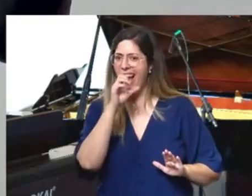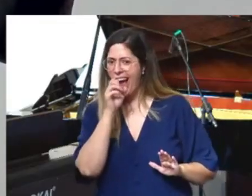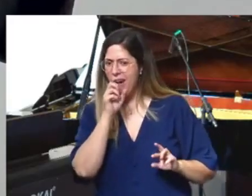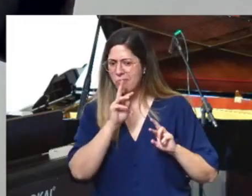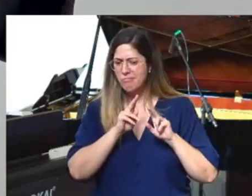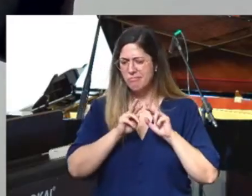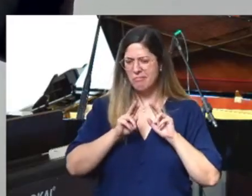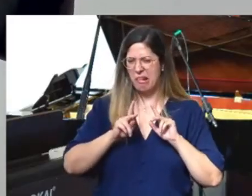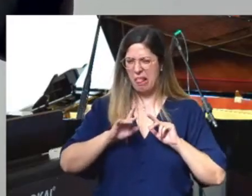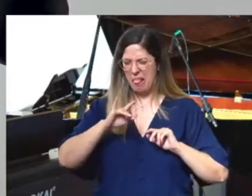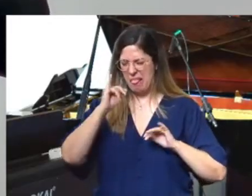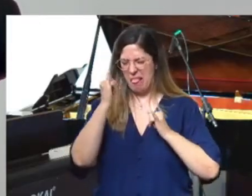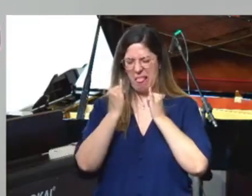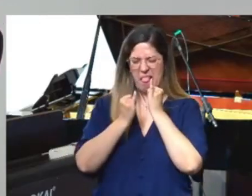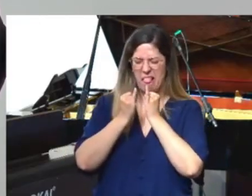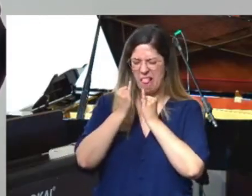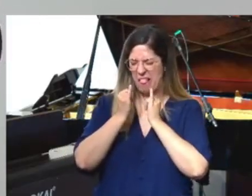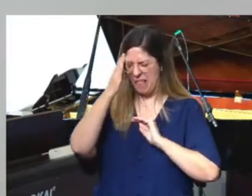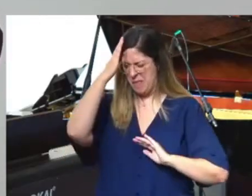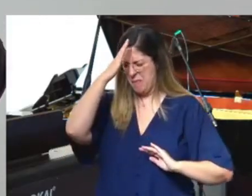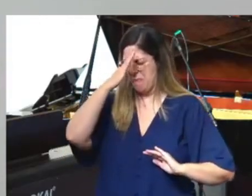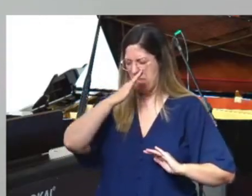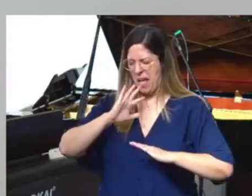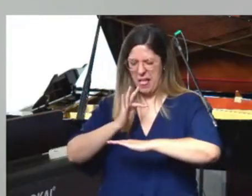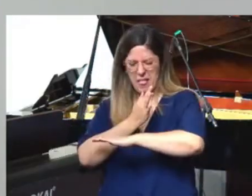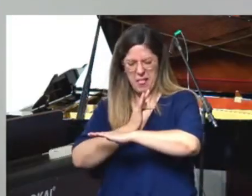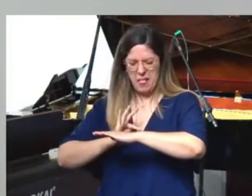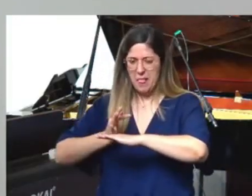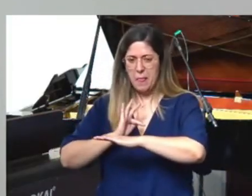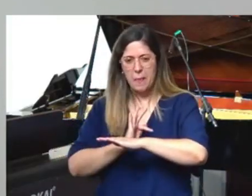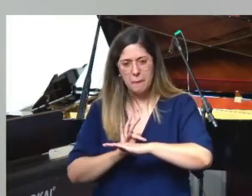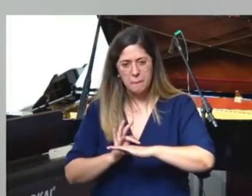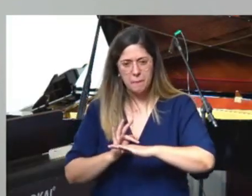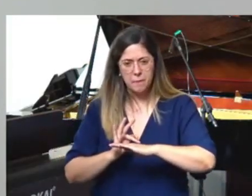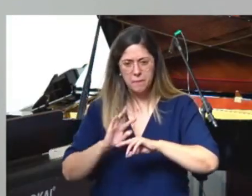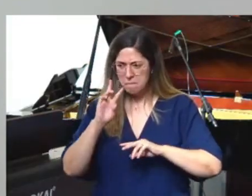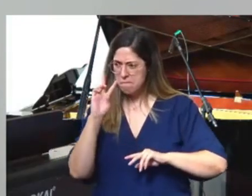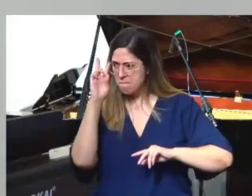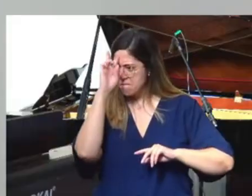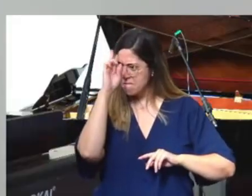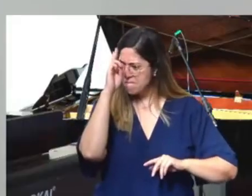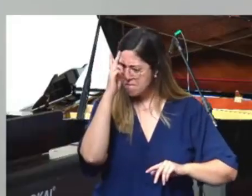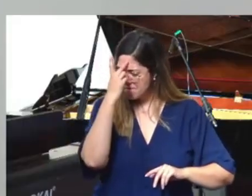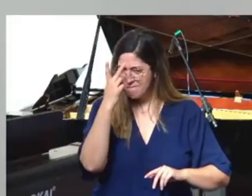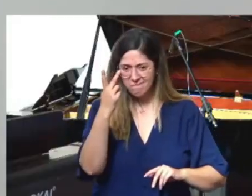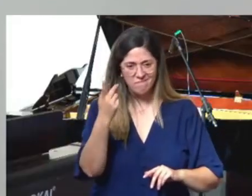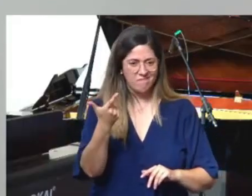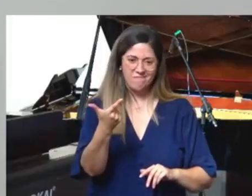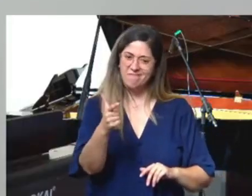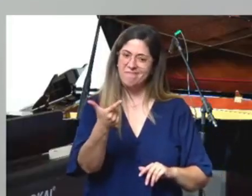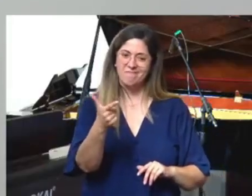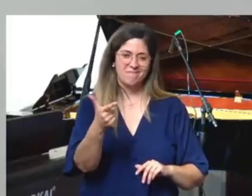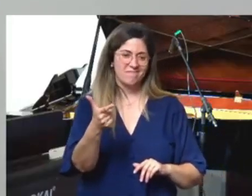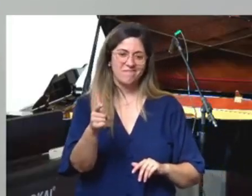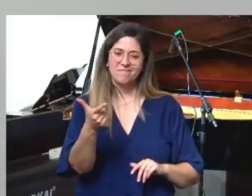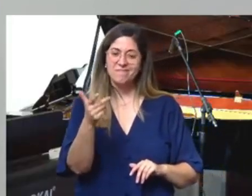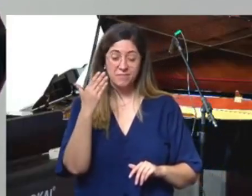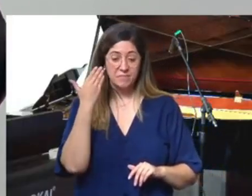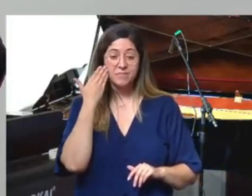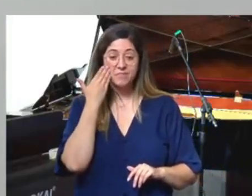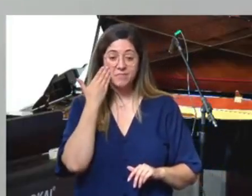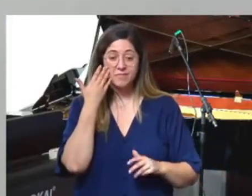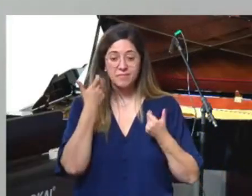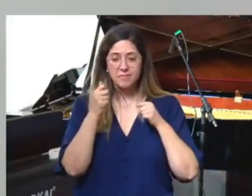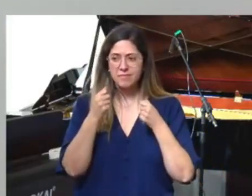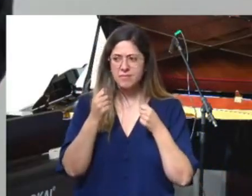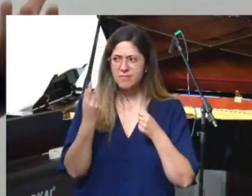duas vidas, essa espécie de esquizofrenia, se existe esta ruptura,